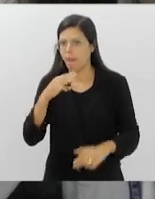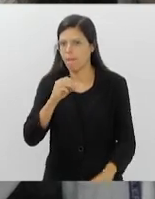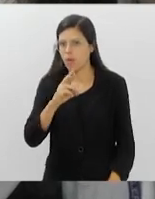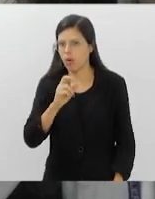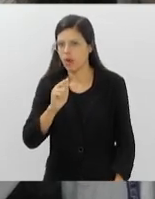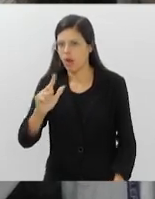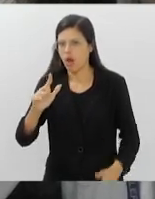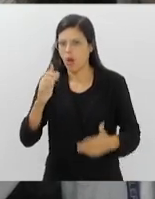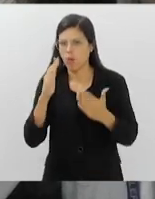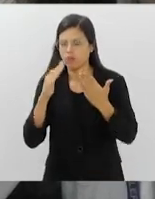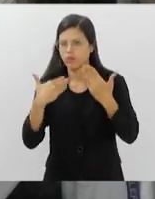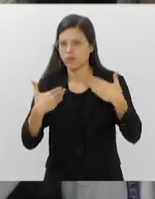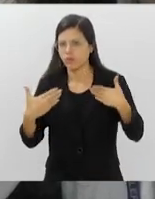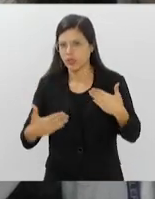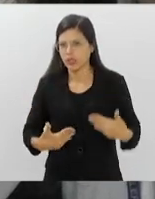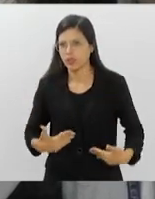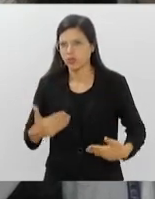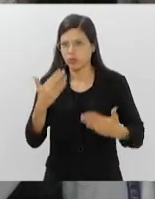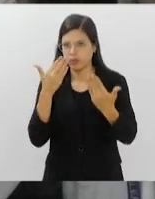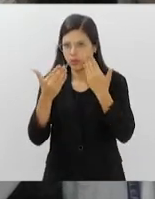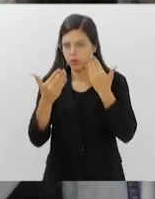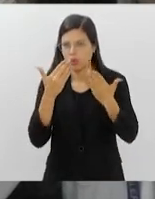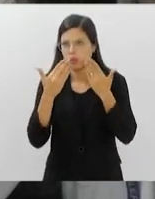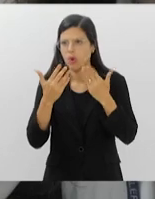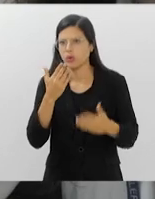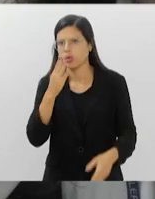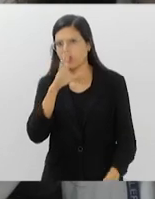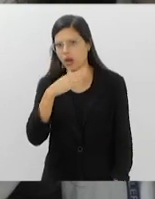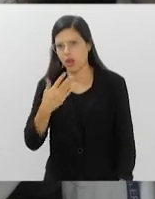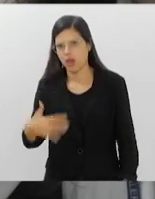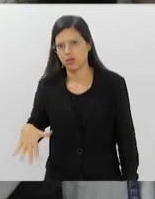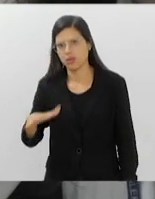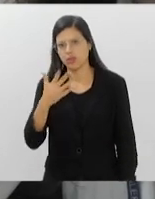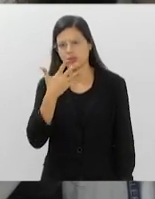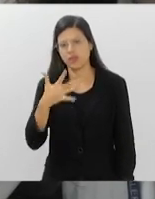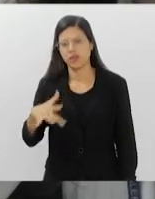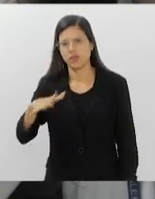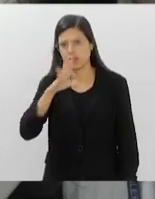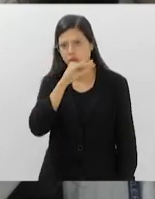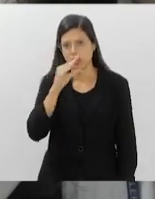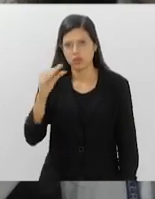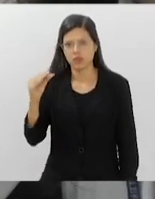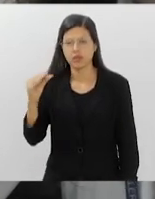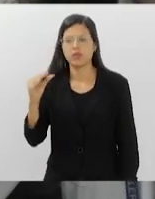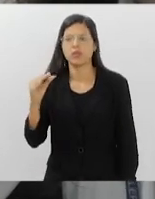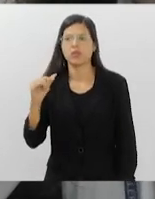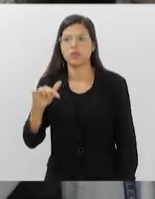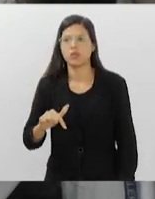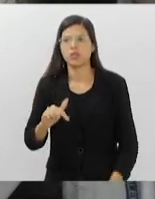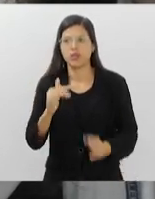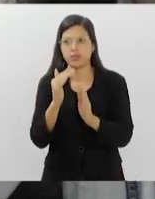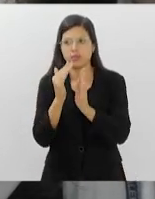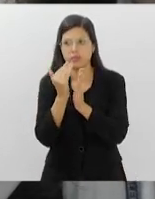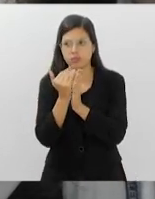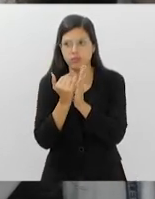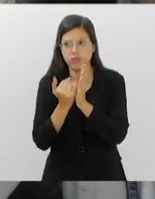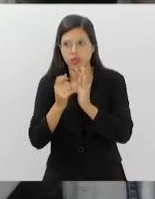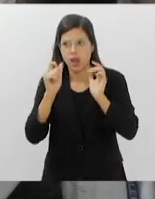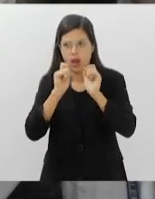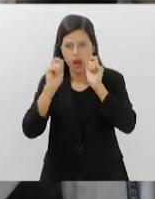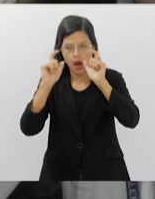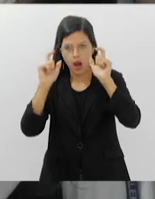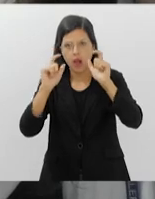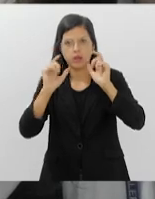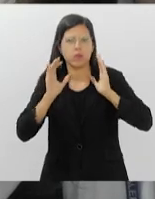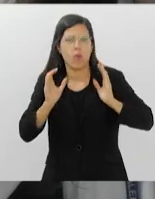dos olhos, fecha aspas. Parágrafo único. A cartilha pontuará os sinais de alerta sobre alterações no comportamento da criança e